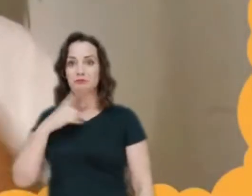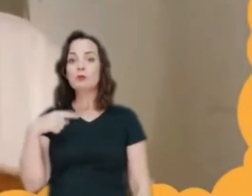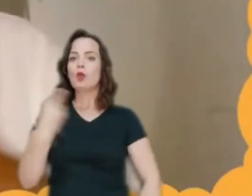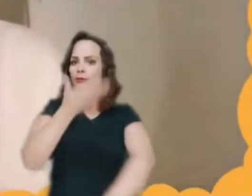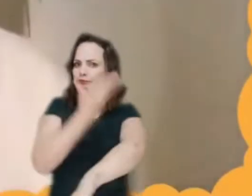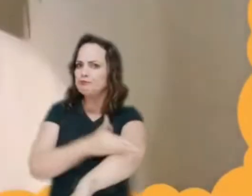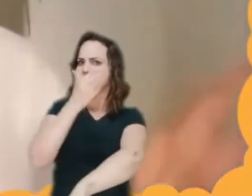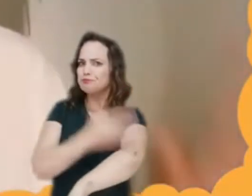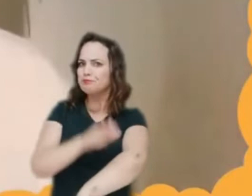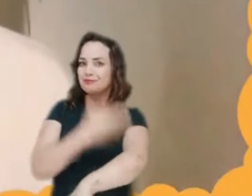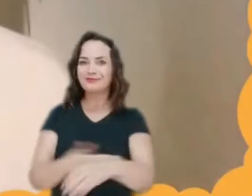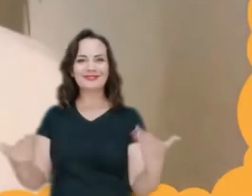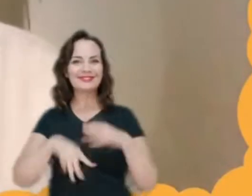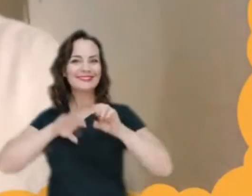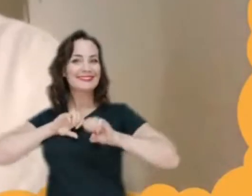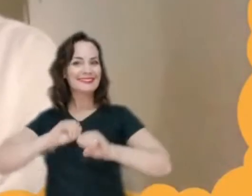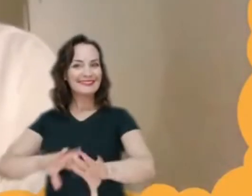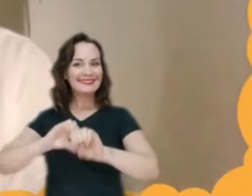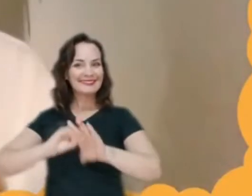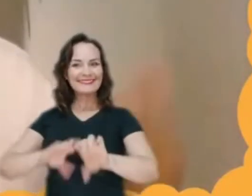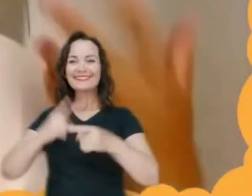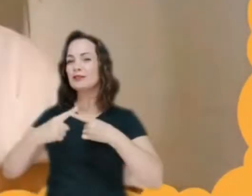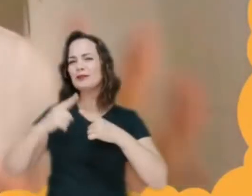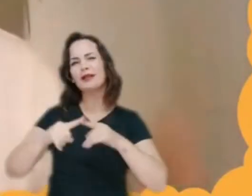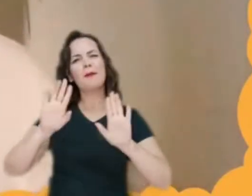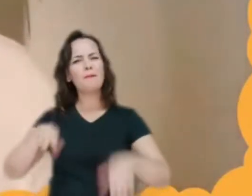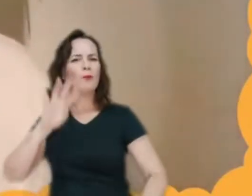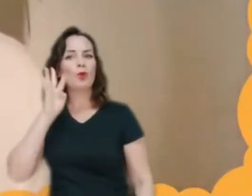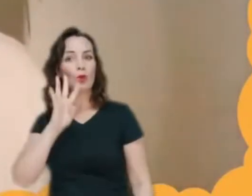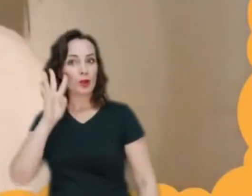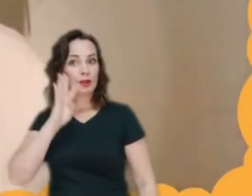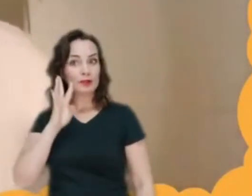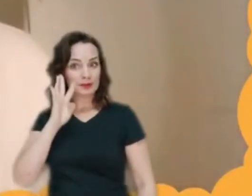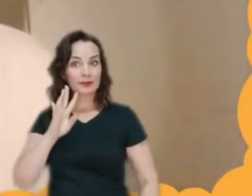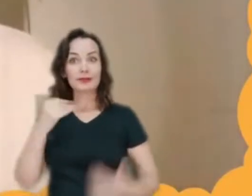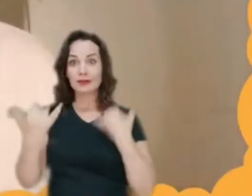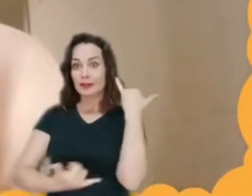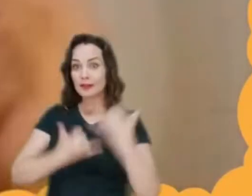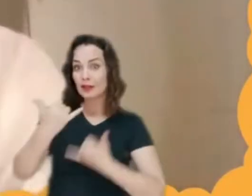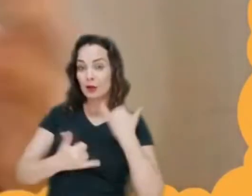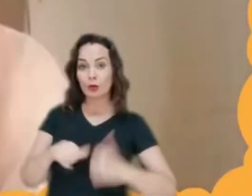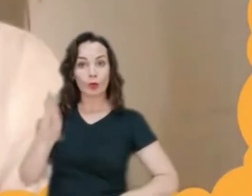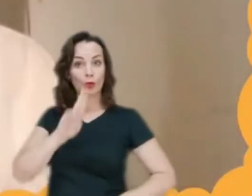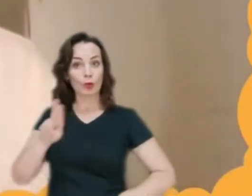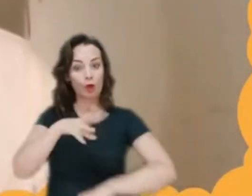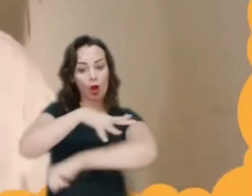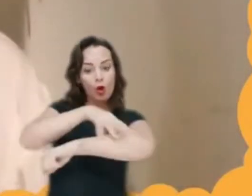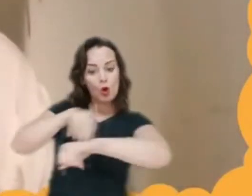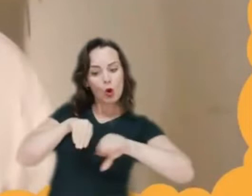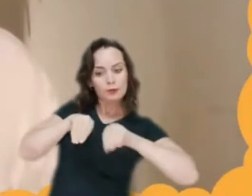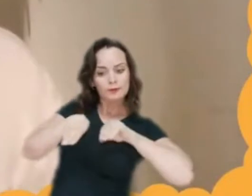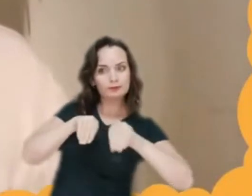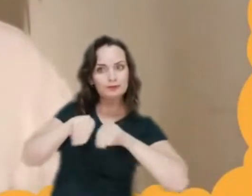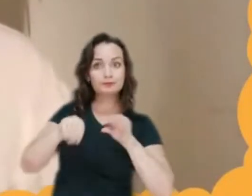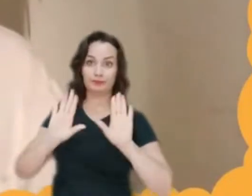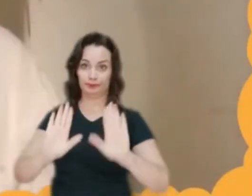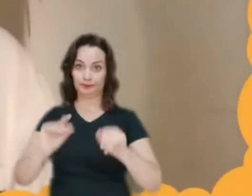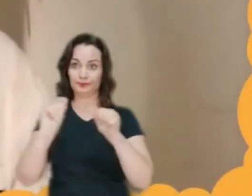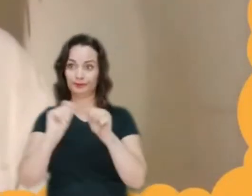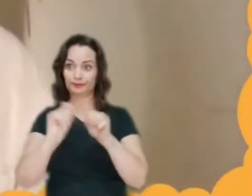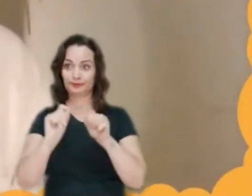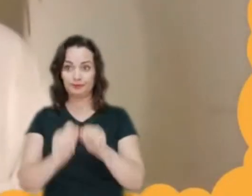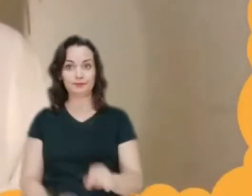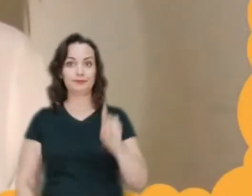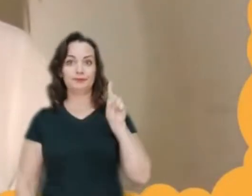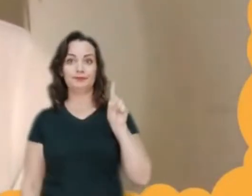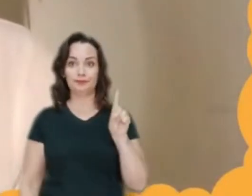E a gente ficou treinando e a gente vai ensinar vocês aqui, porque é o máximo. É uma brincadeira de mão. Coordenação motora, tá bom? Então faça